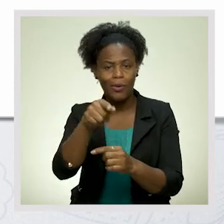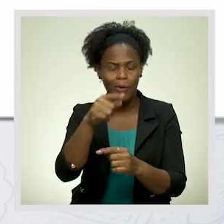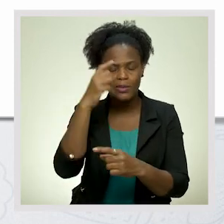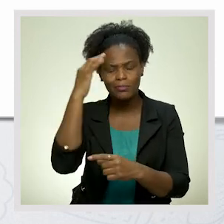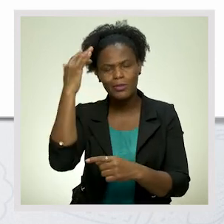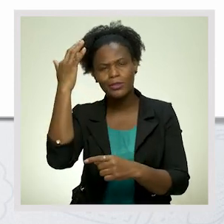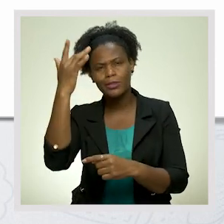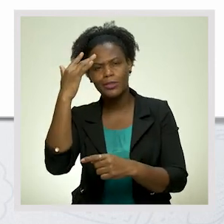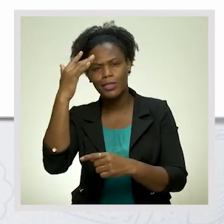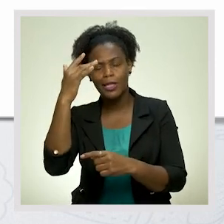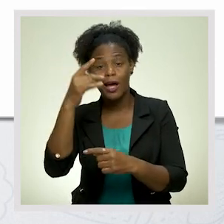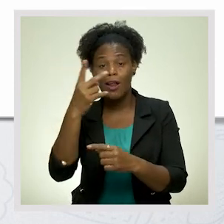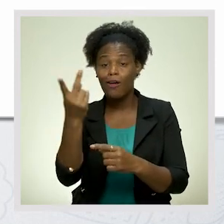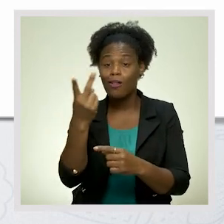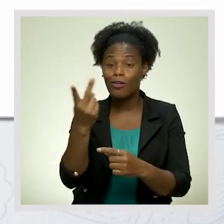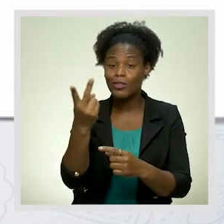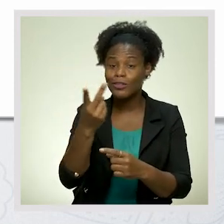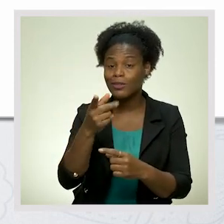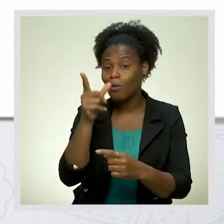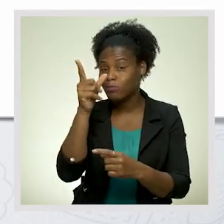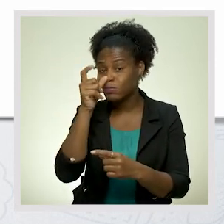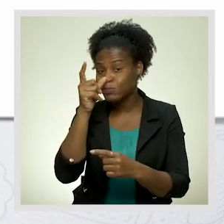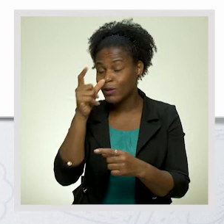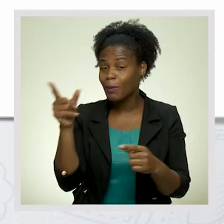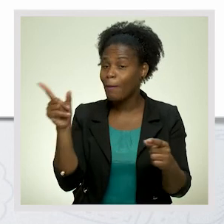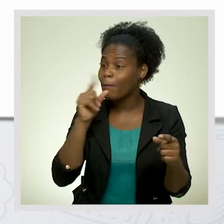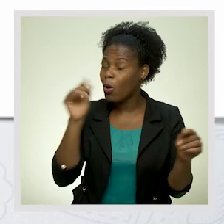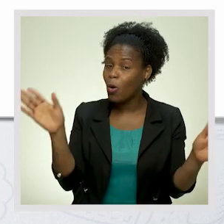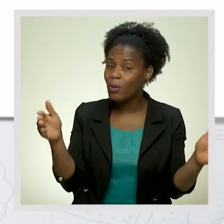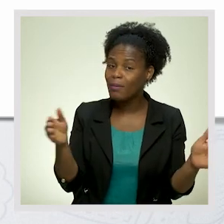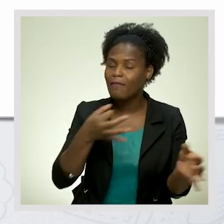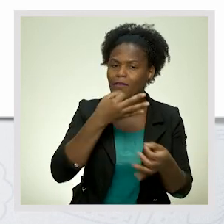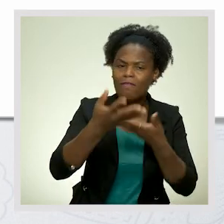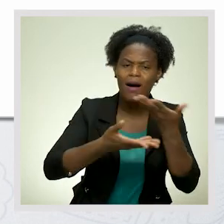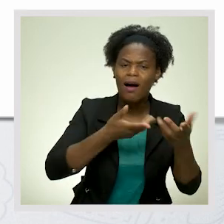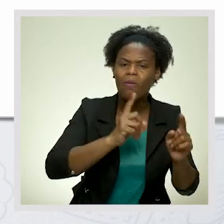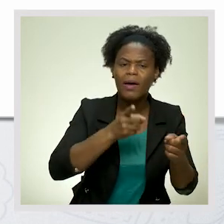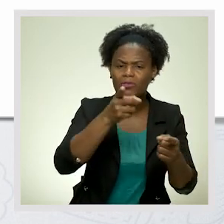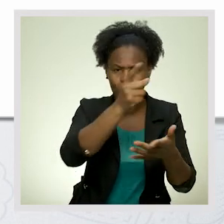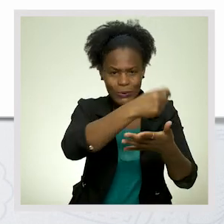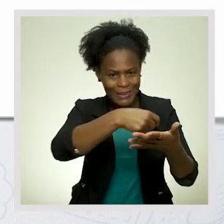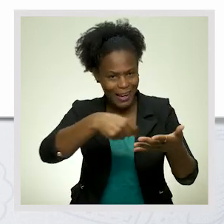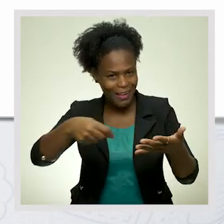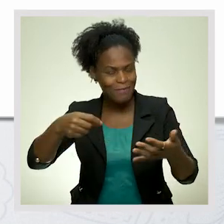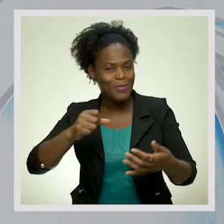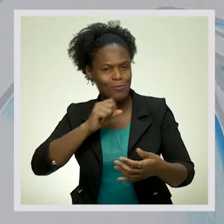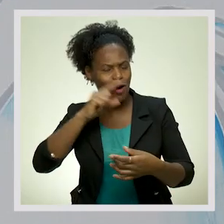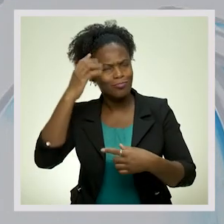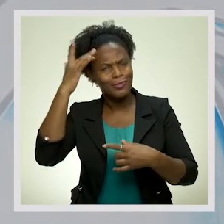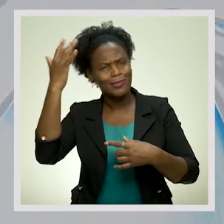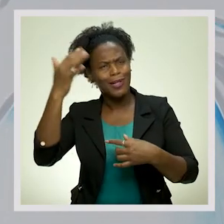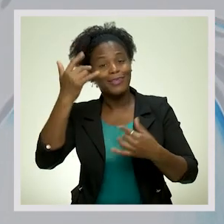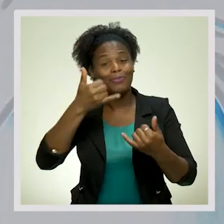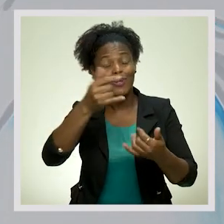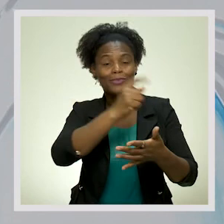Imagina e escreva a conversa que tiveram um com o outro. Dá para